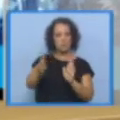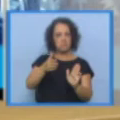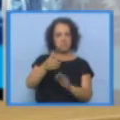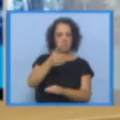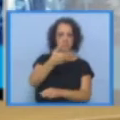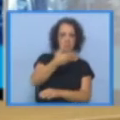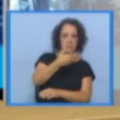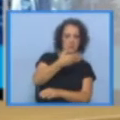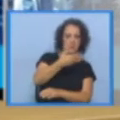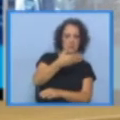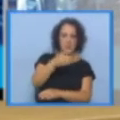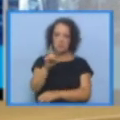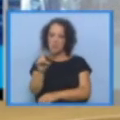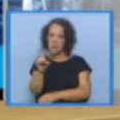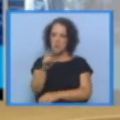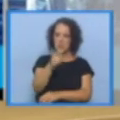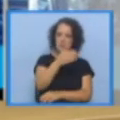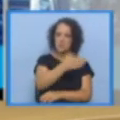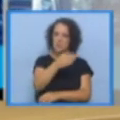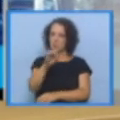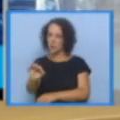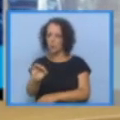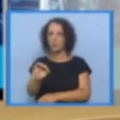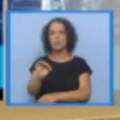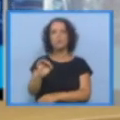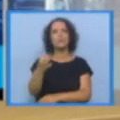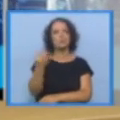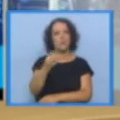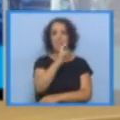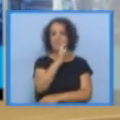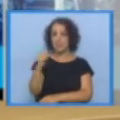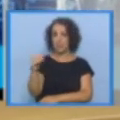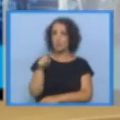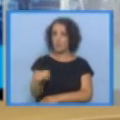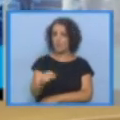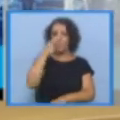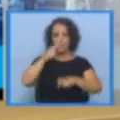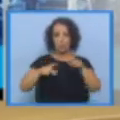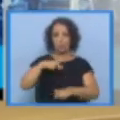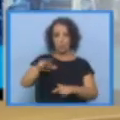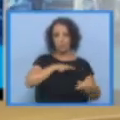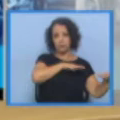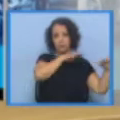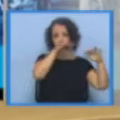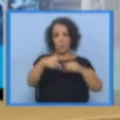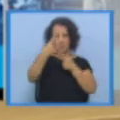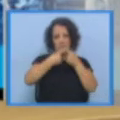77, 78, recebemos qualquer coisa como 600.000 portugueses e vieram numa